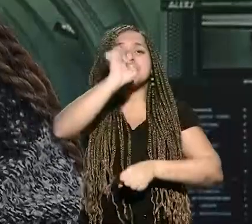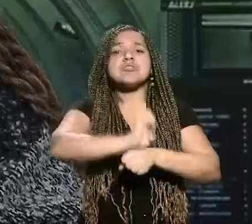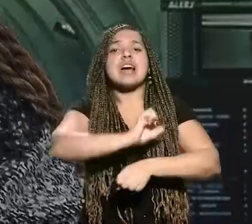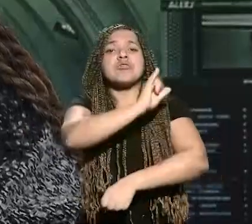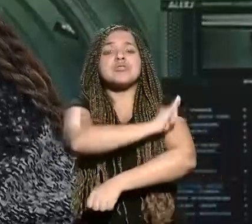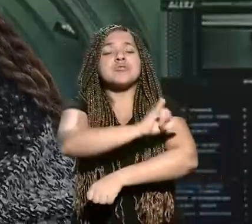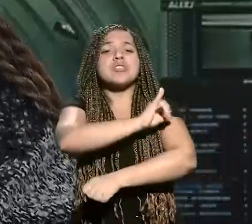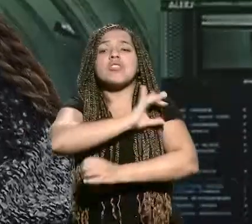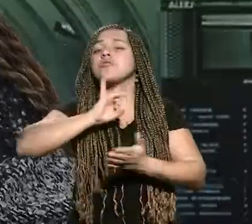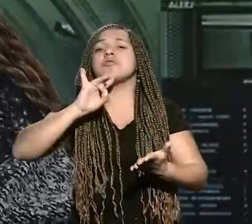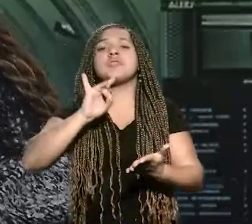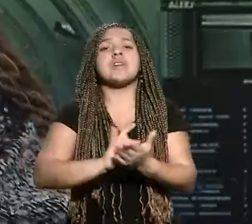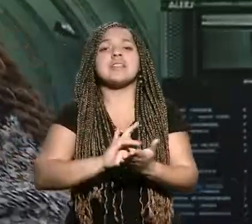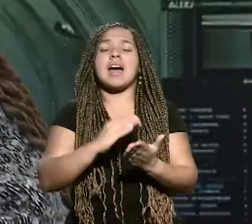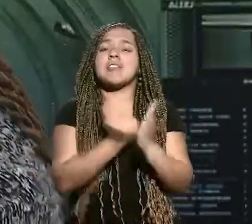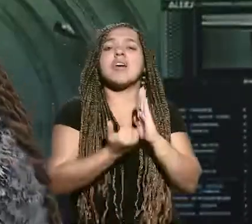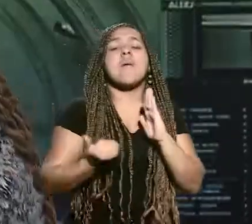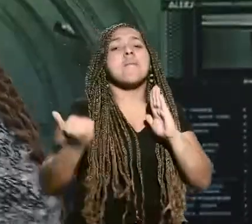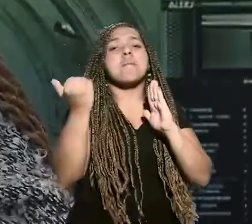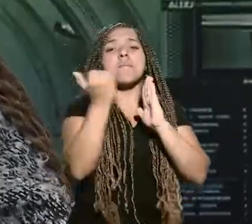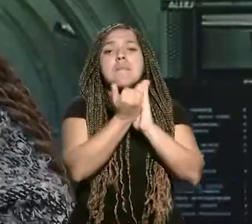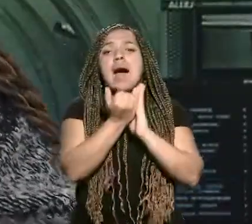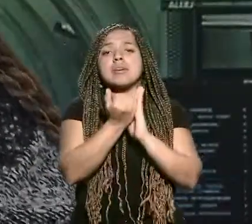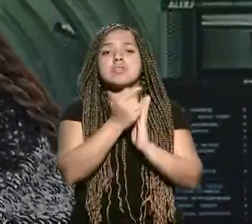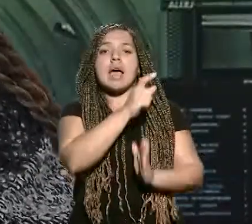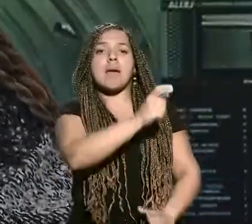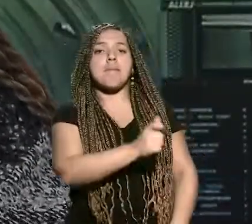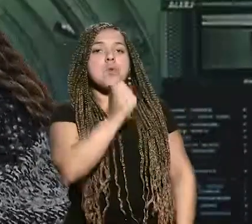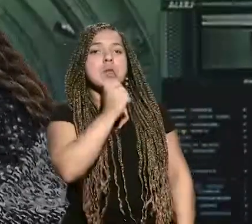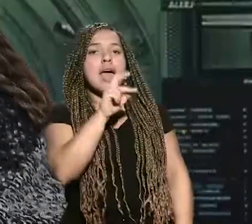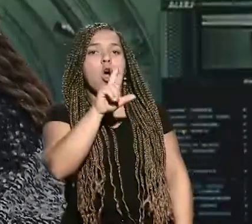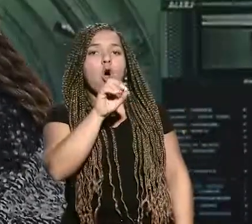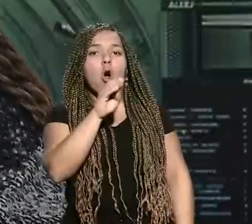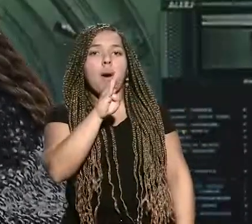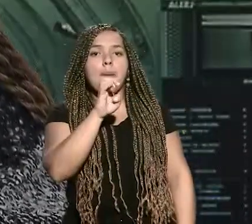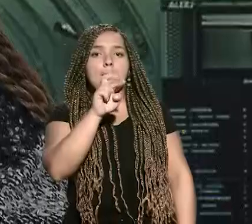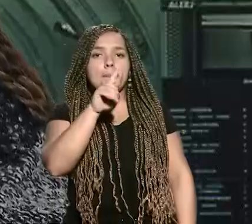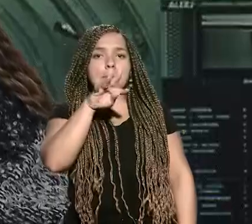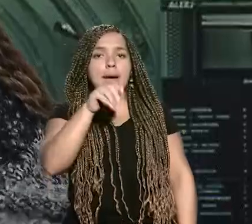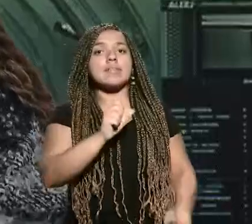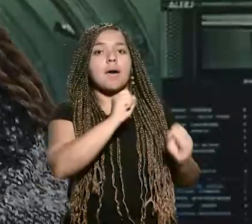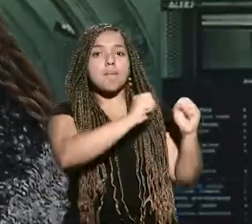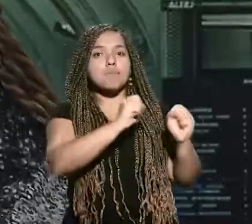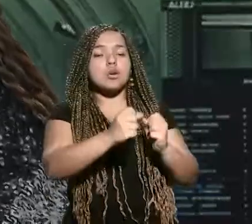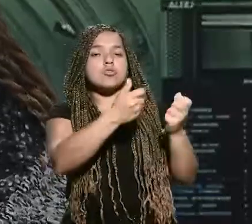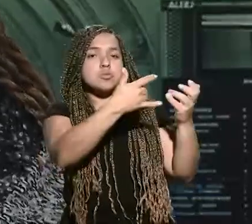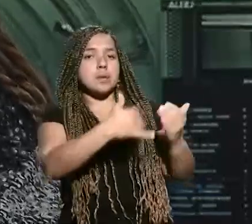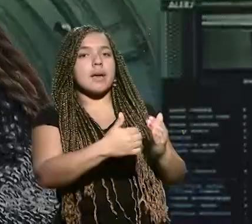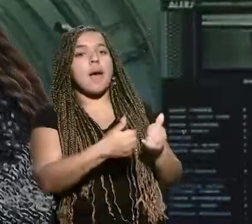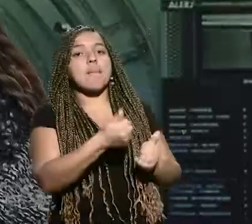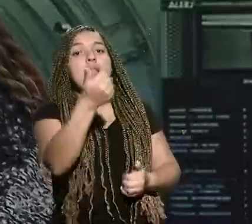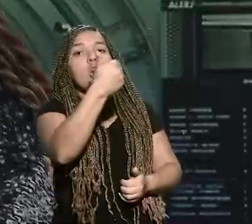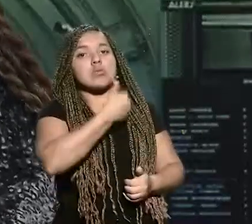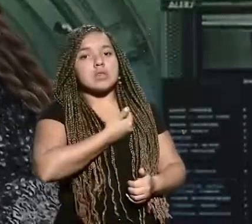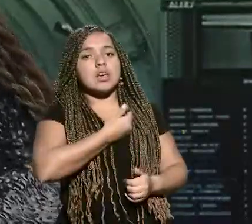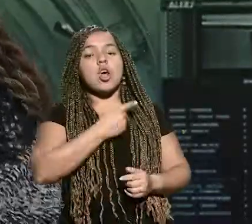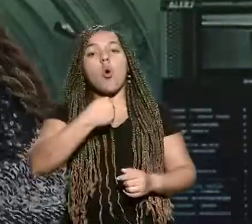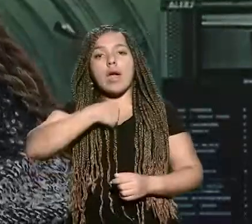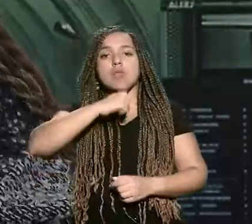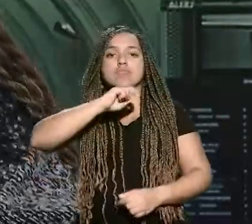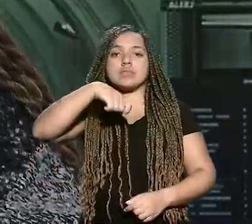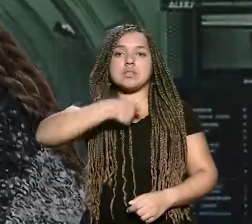certeza. Com certeza. É uma questão de política pública, né? É uma questão de mortalidade, de índice de mortalidade de